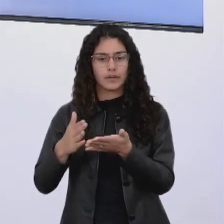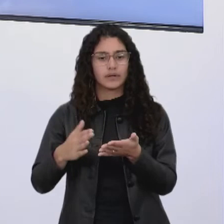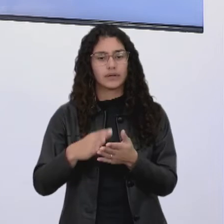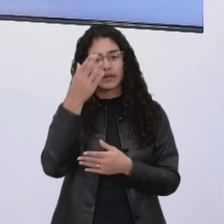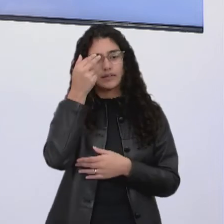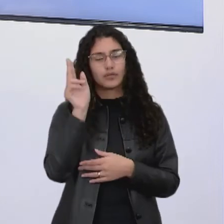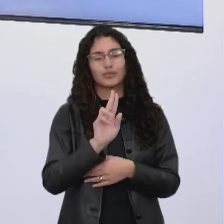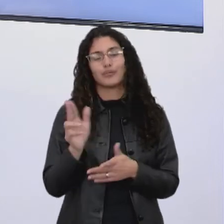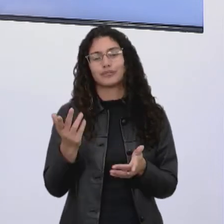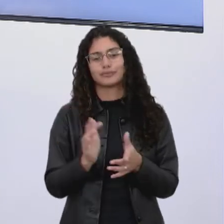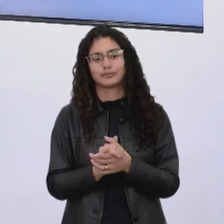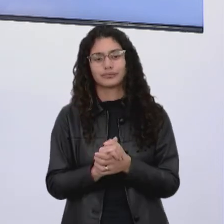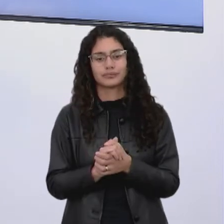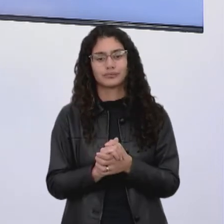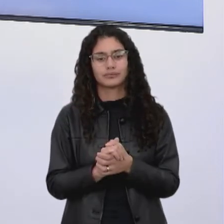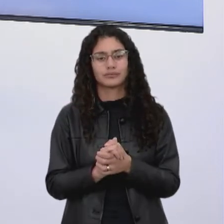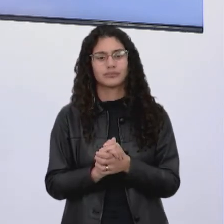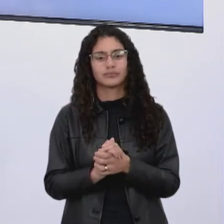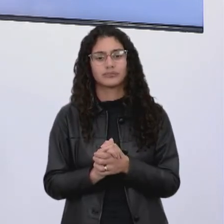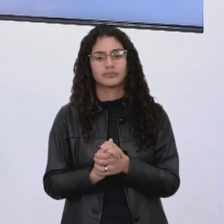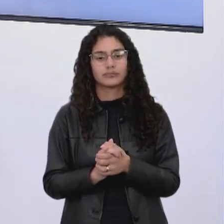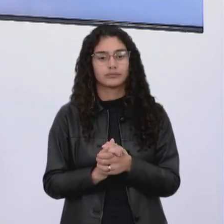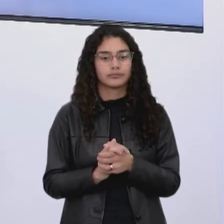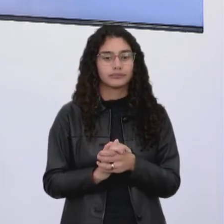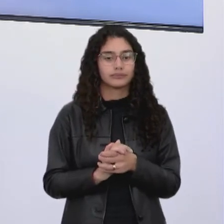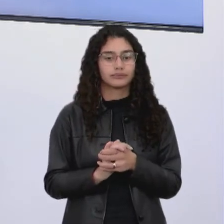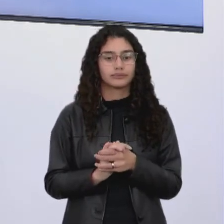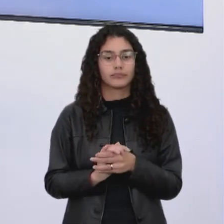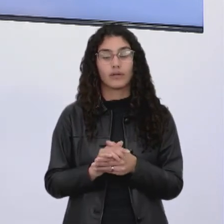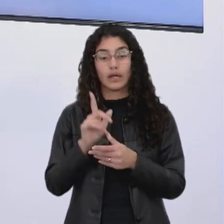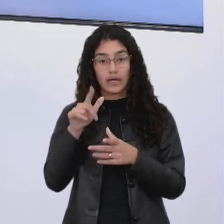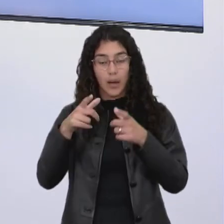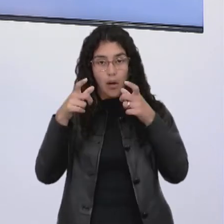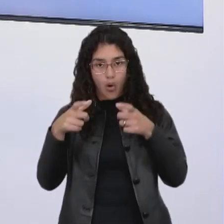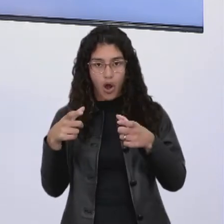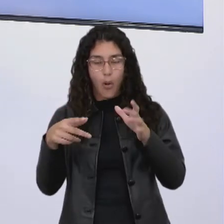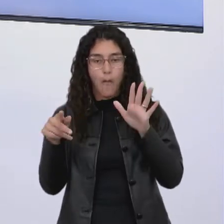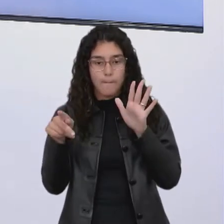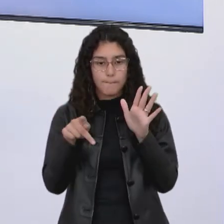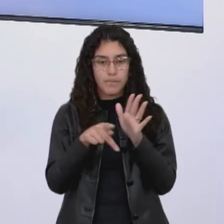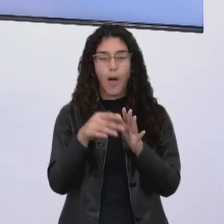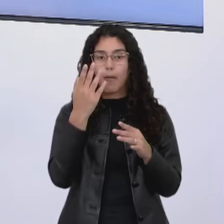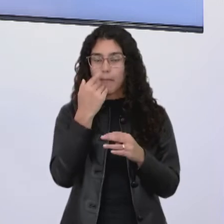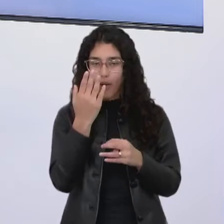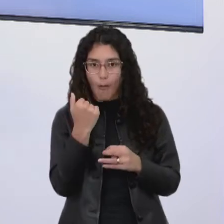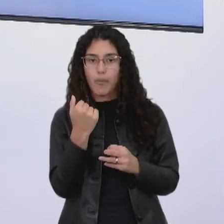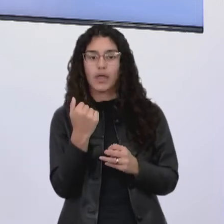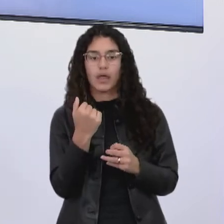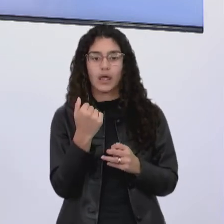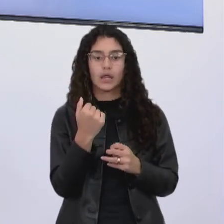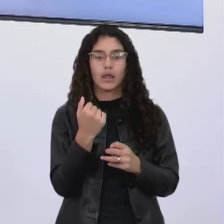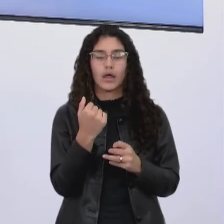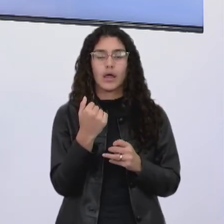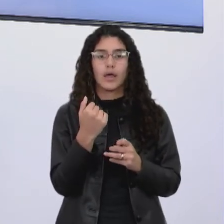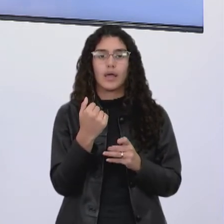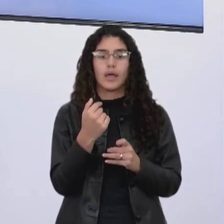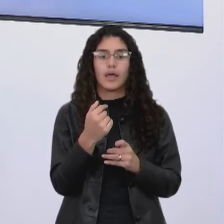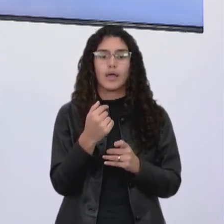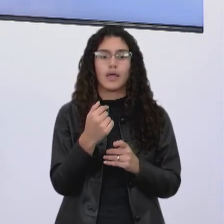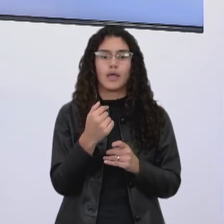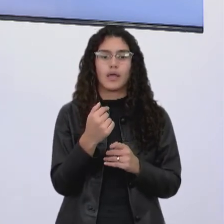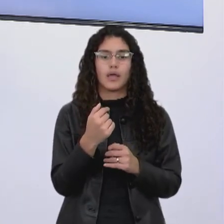nome agora, mas era cozinha coletiva, alguma coisa assim. Que são centros de distribuição de alimentos, vamos dizer, comunitários, acho que